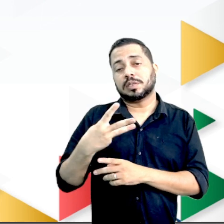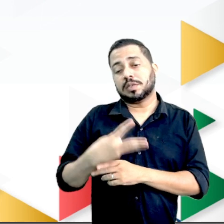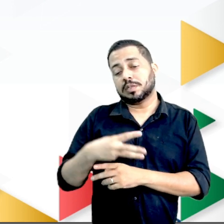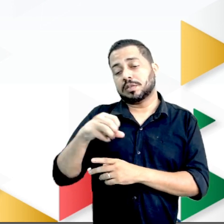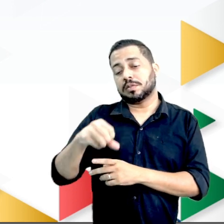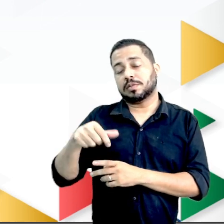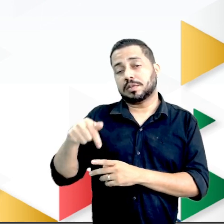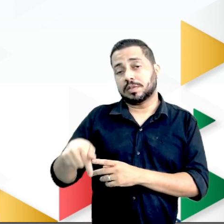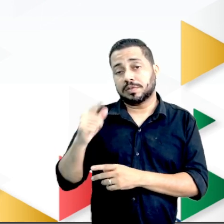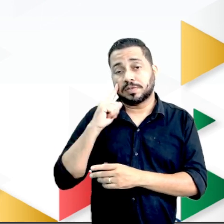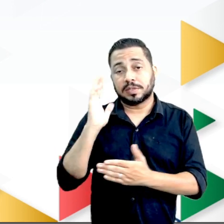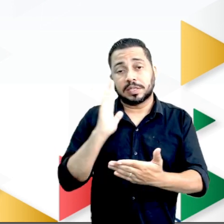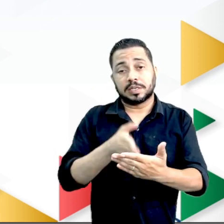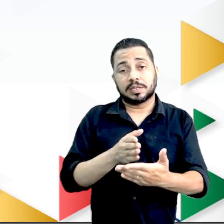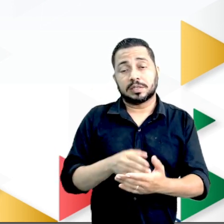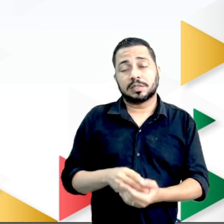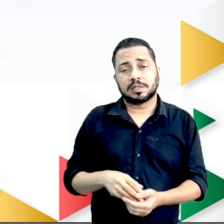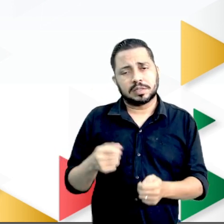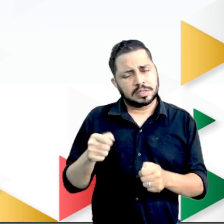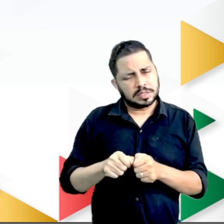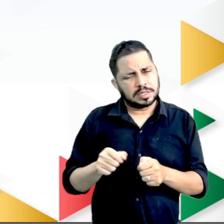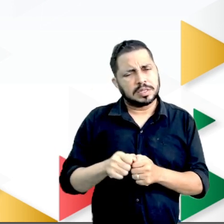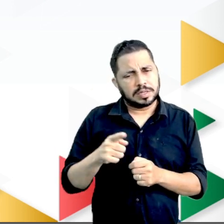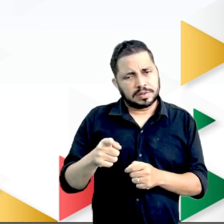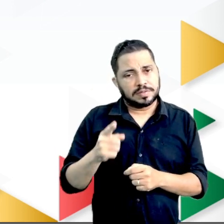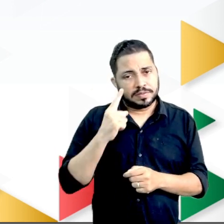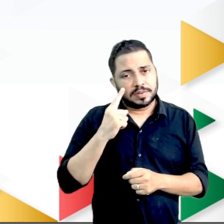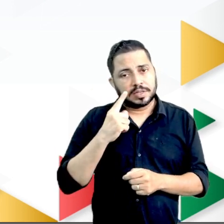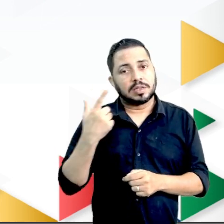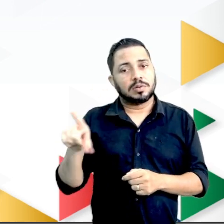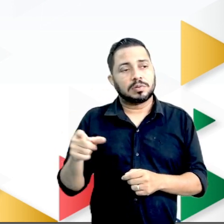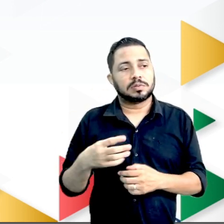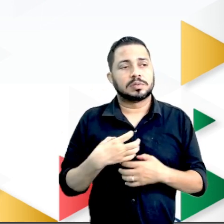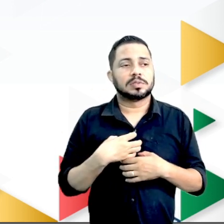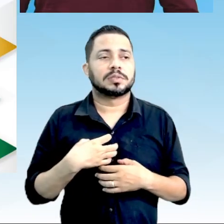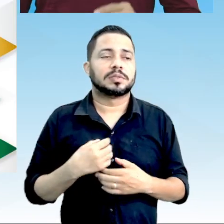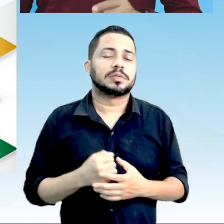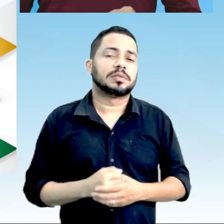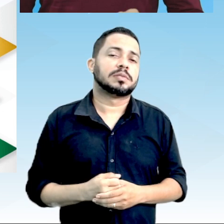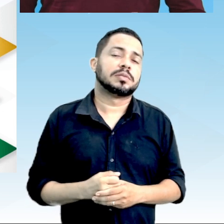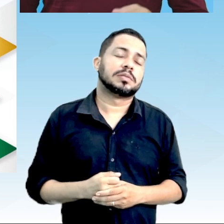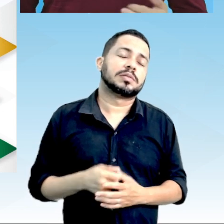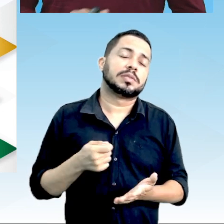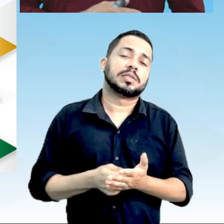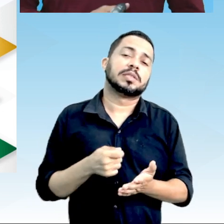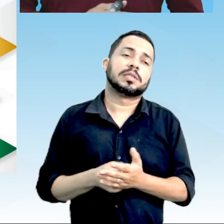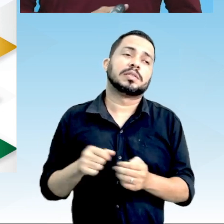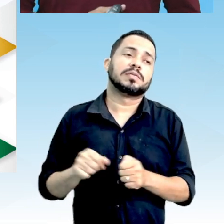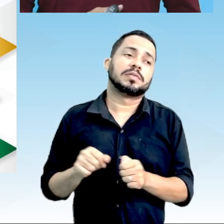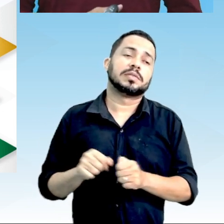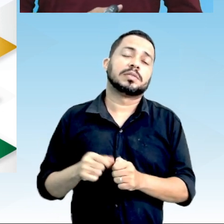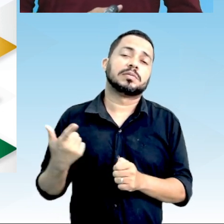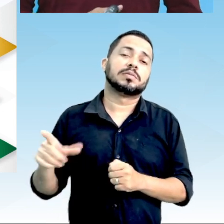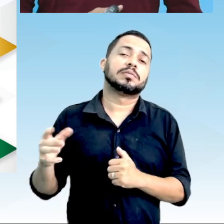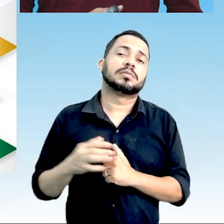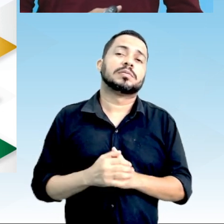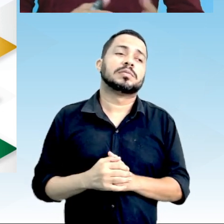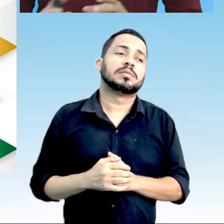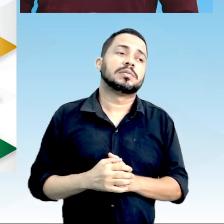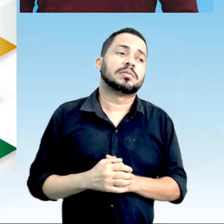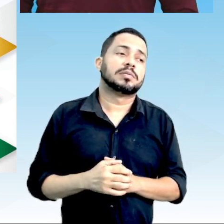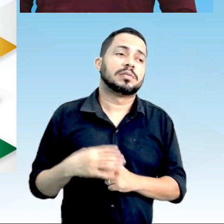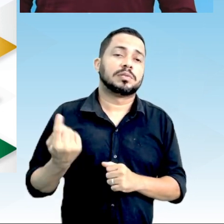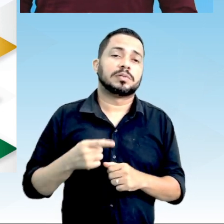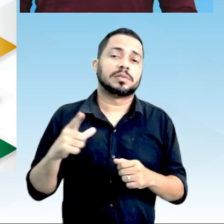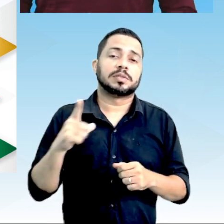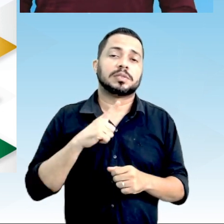Objetiva e direta, viu como é fácil? Tenta fazer com a outra aí, traz para mim, Manuel. Tenta fazer com aquela outra, onde